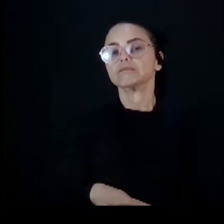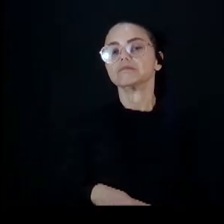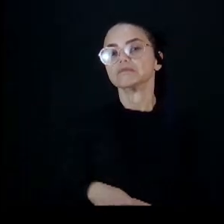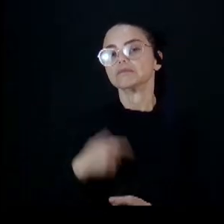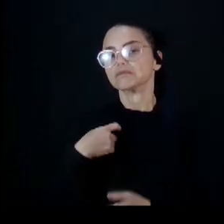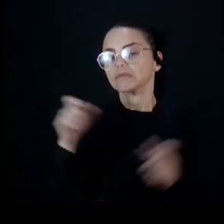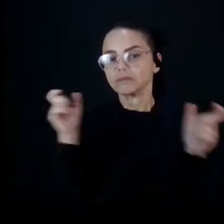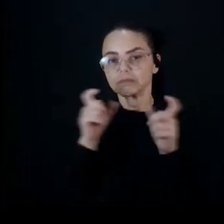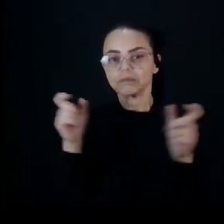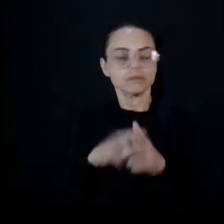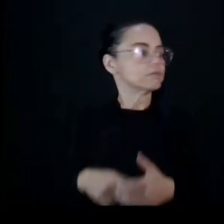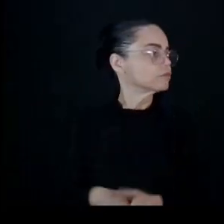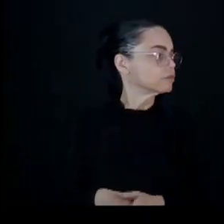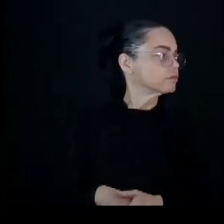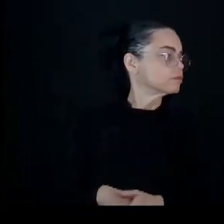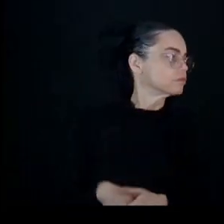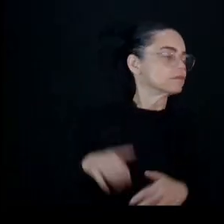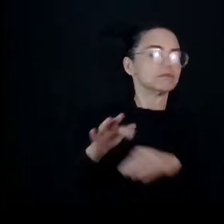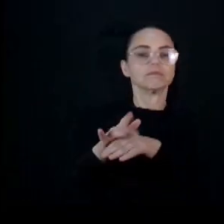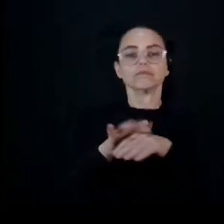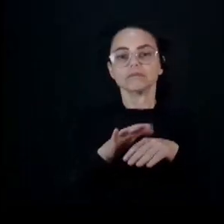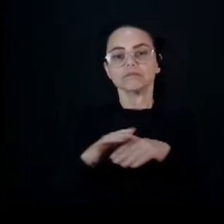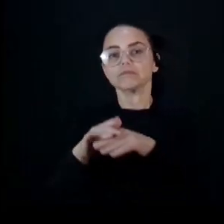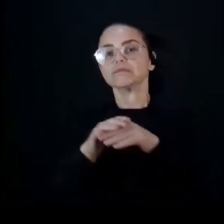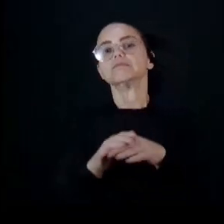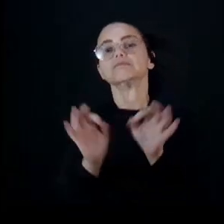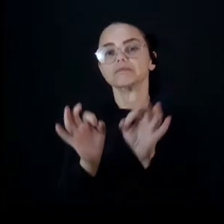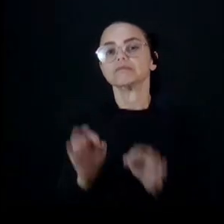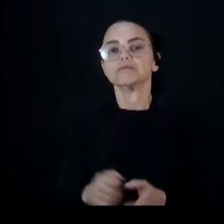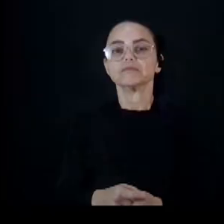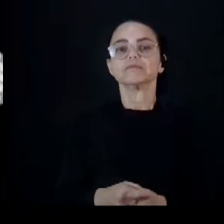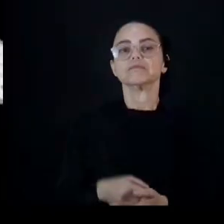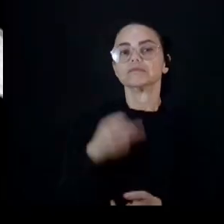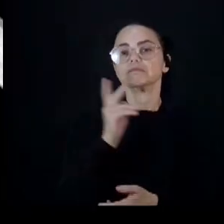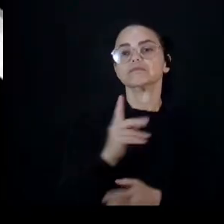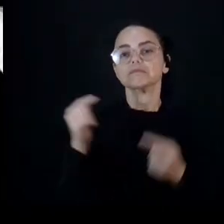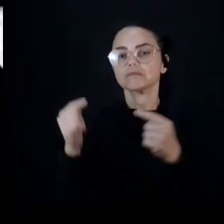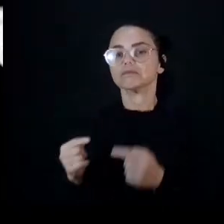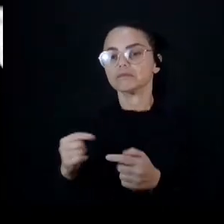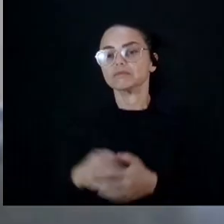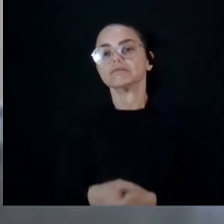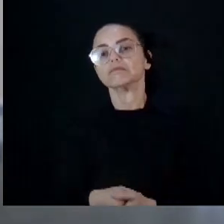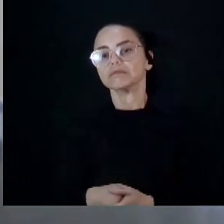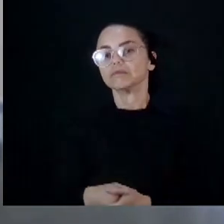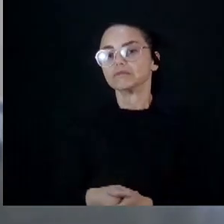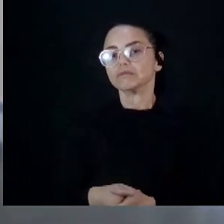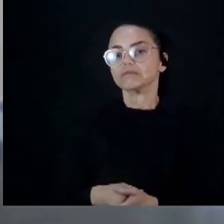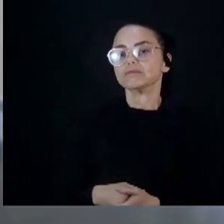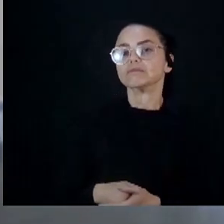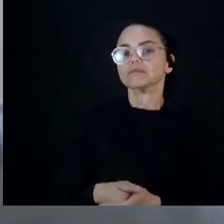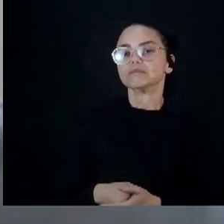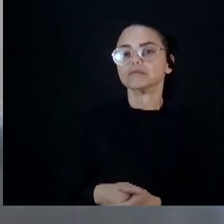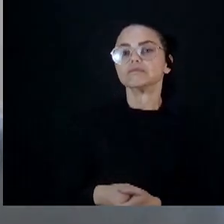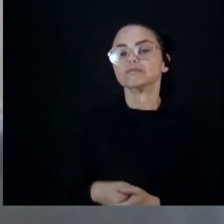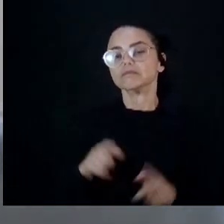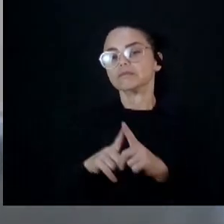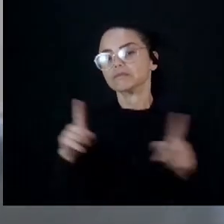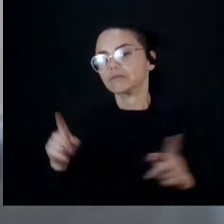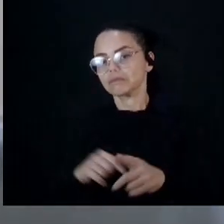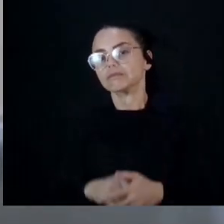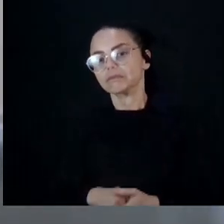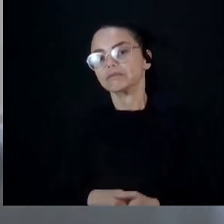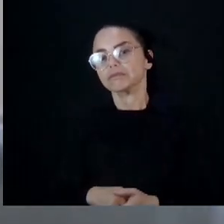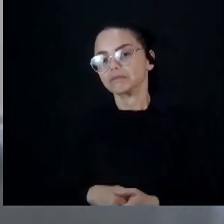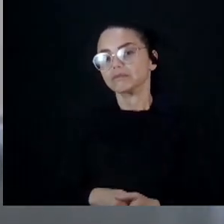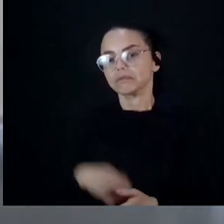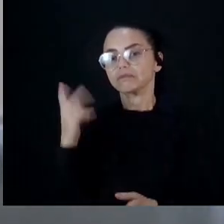alerta aí de lesão, né? Prever com certeza vai ser sempre um desafio aí em ciência de dados, mas sem